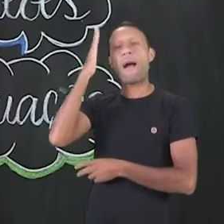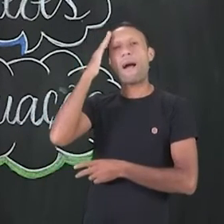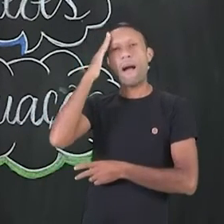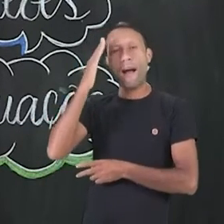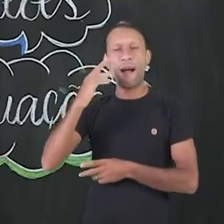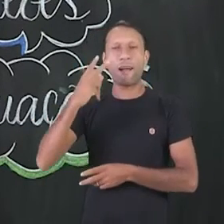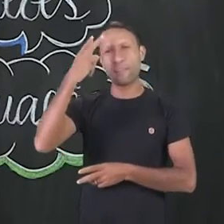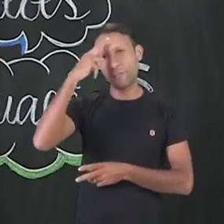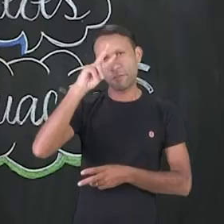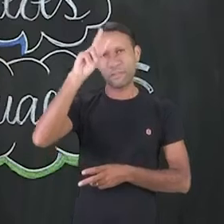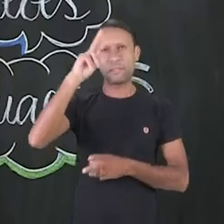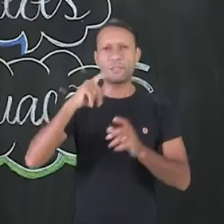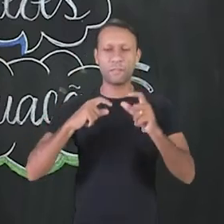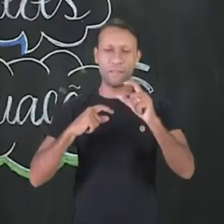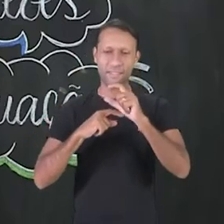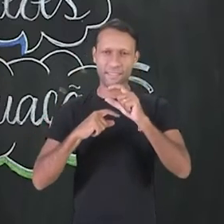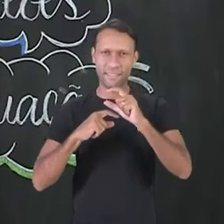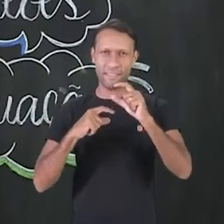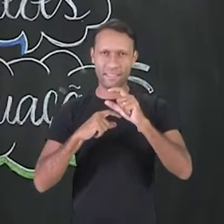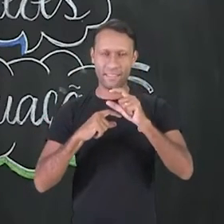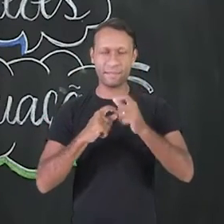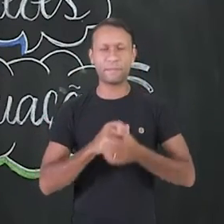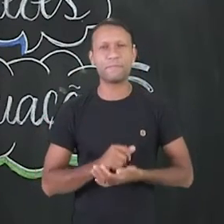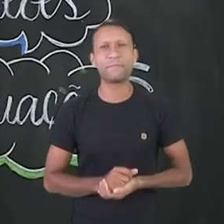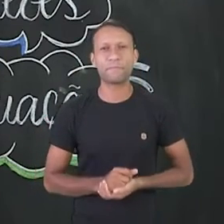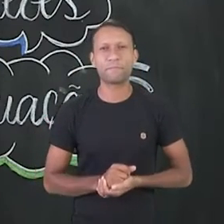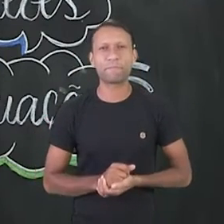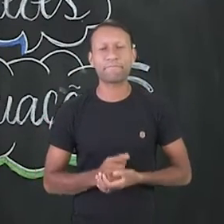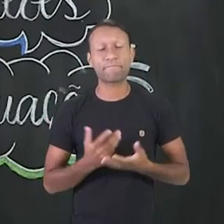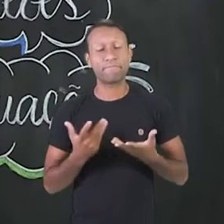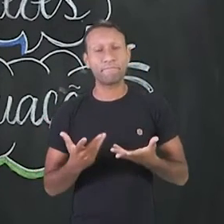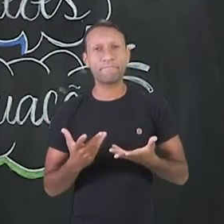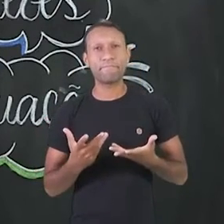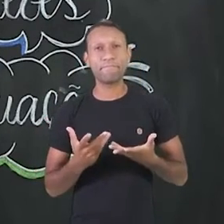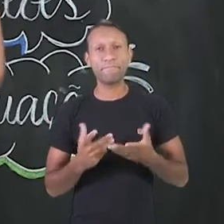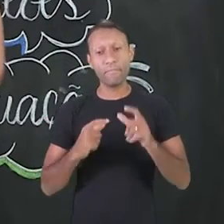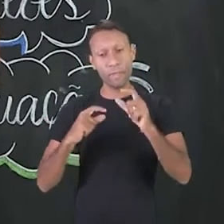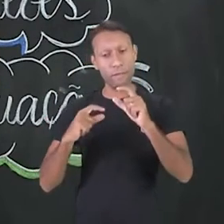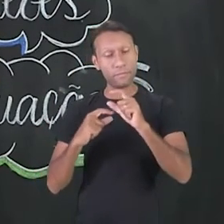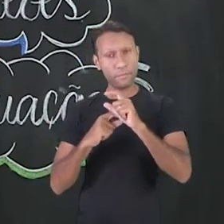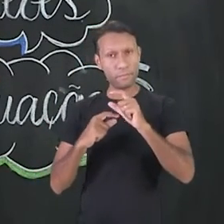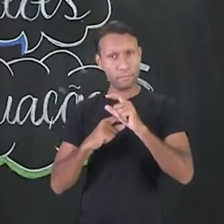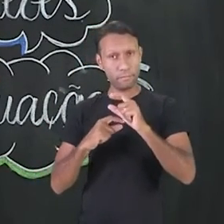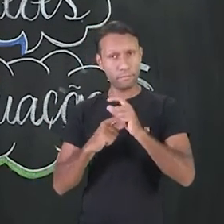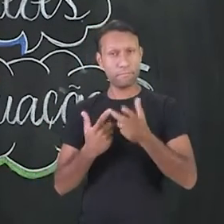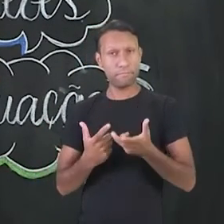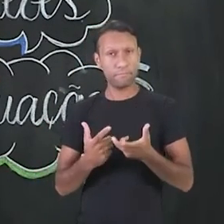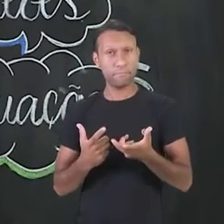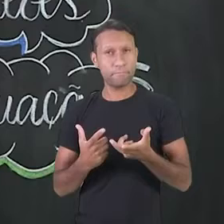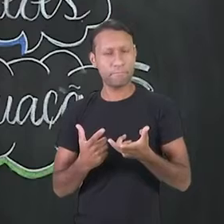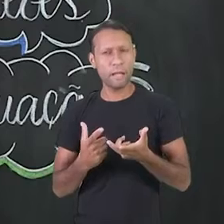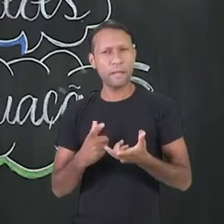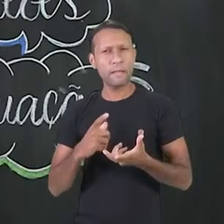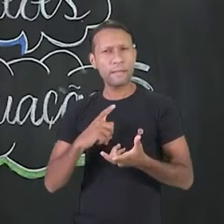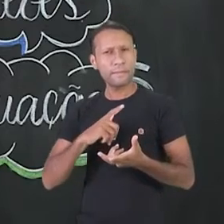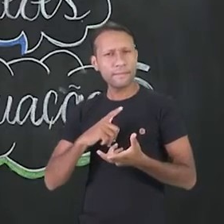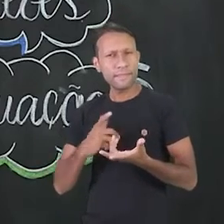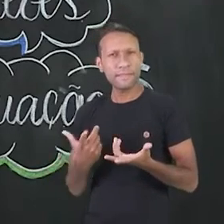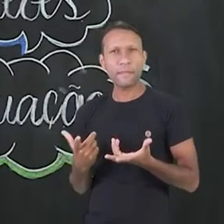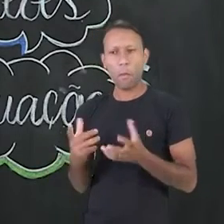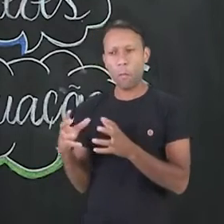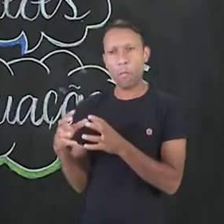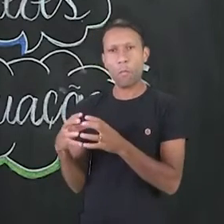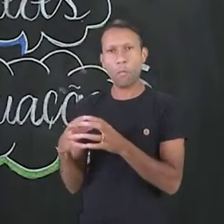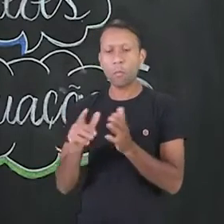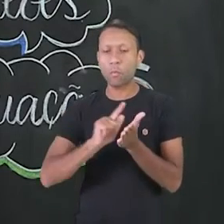se refere a histórias em quadrinhos, ok? Bom, as histórias em quadrinhos fazem parte